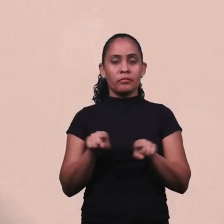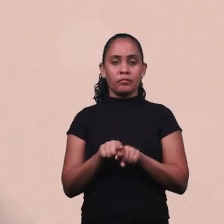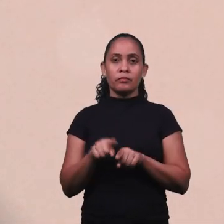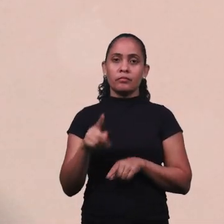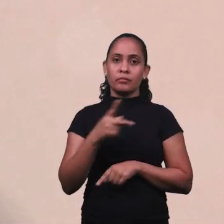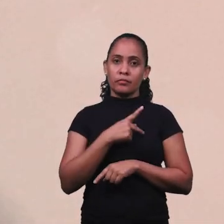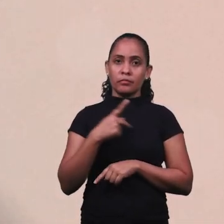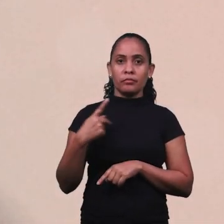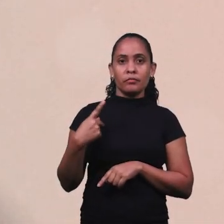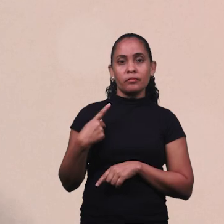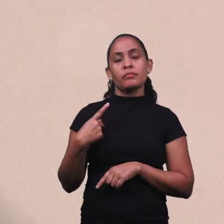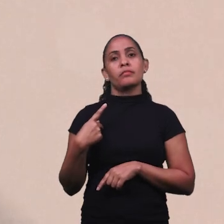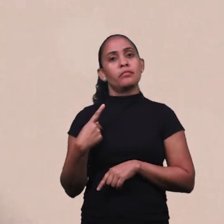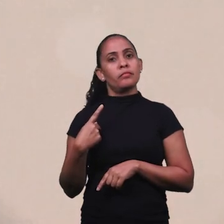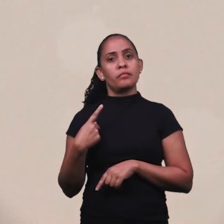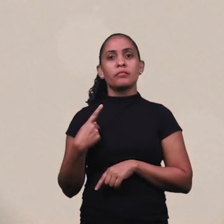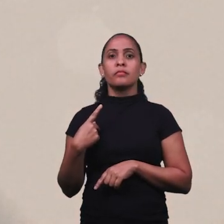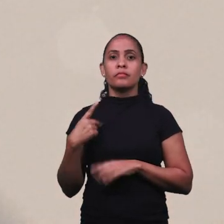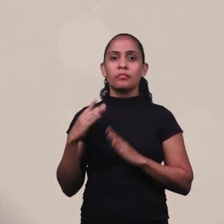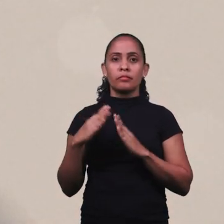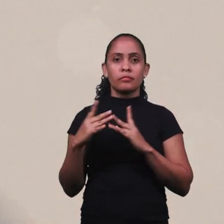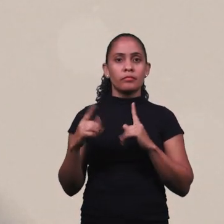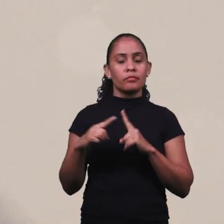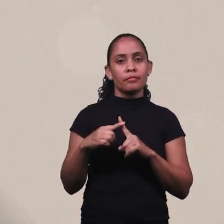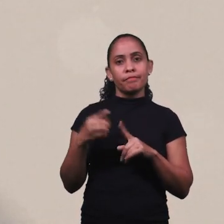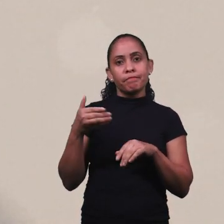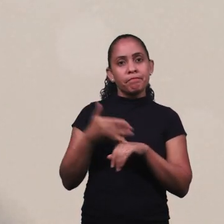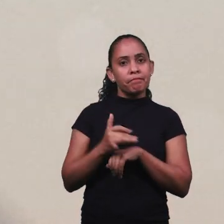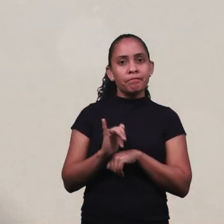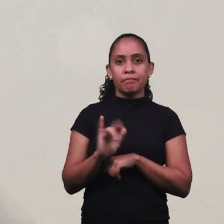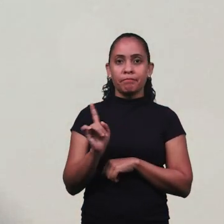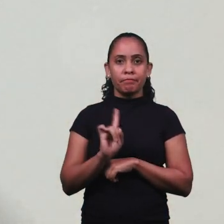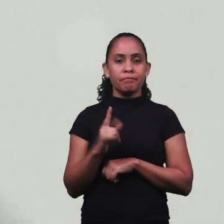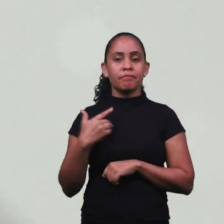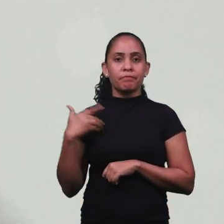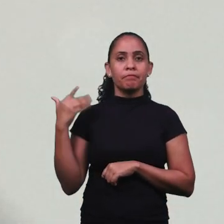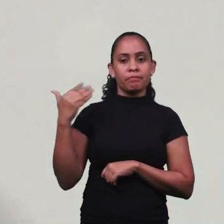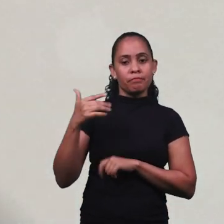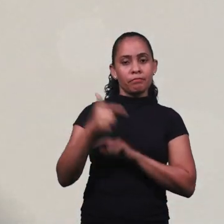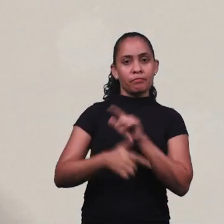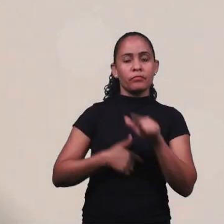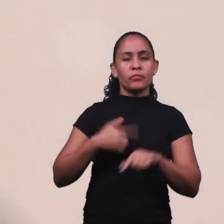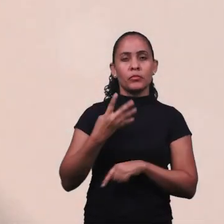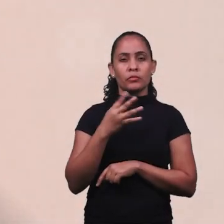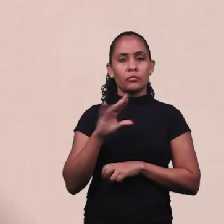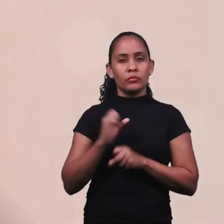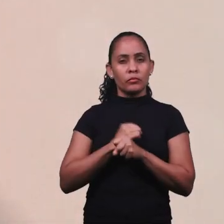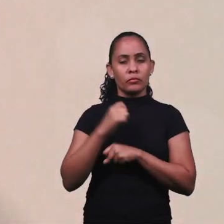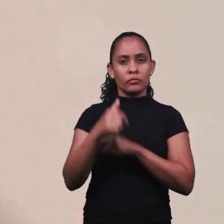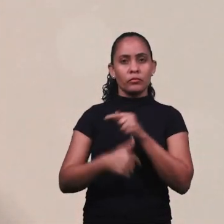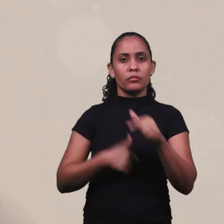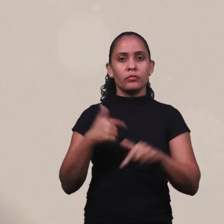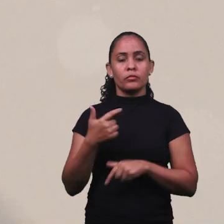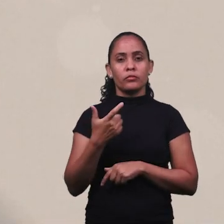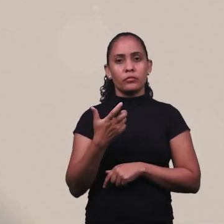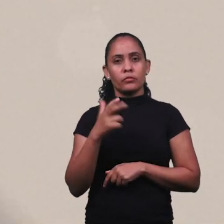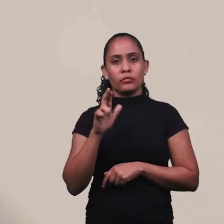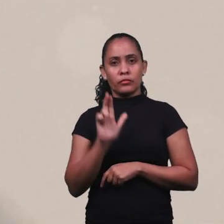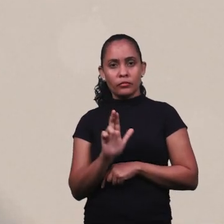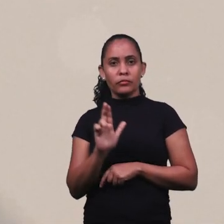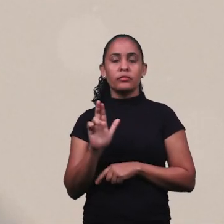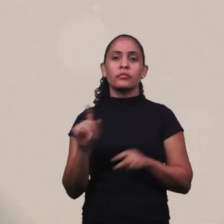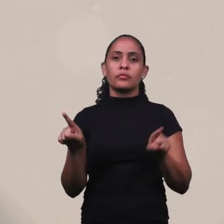função do diácono e eu estou aqui na igreja há mais ou menos uns 40 anos e 25 mais ou